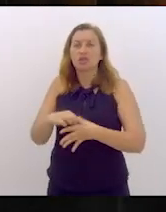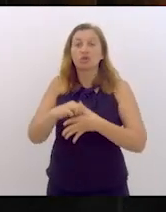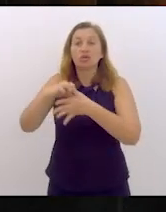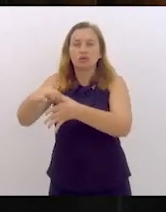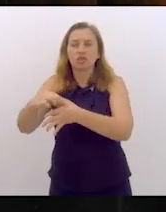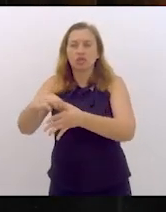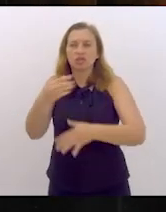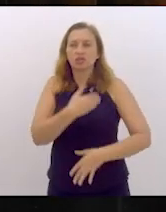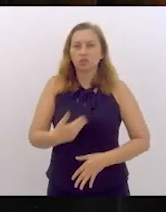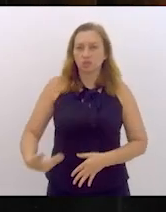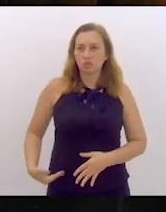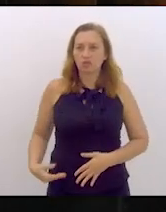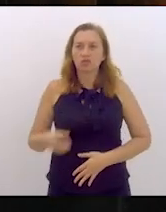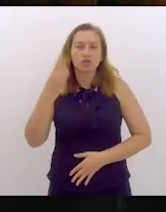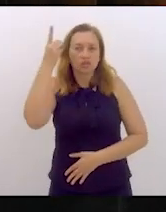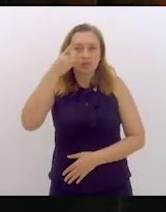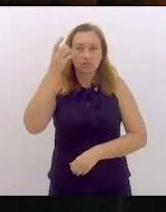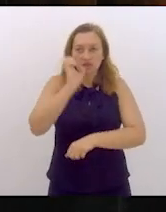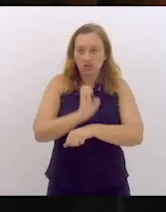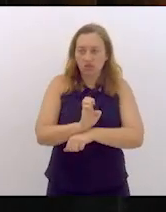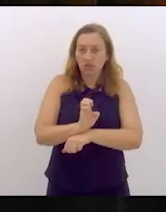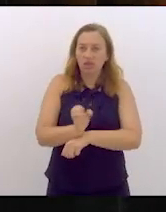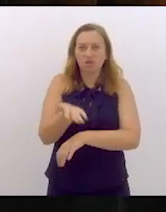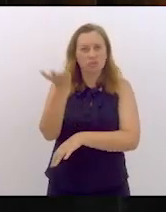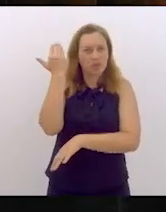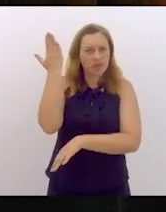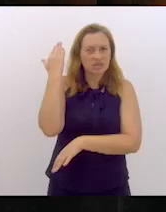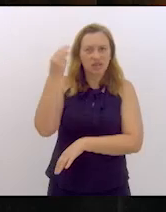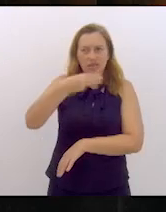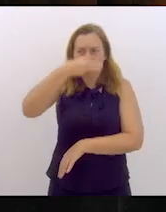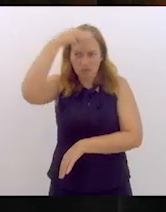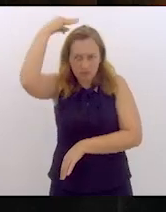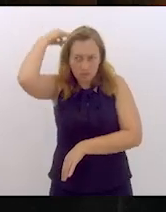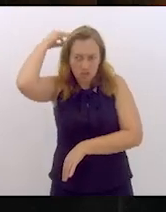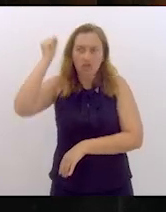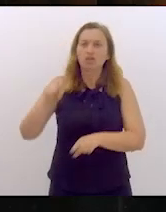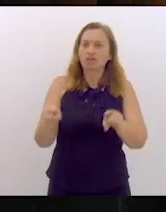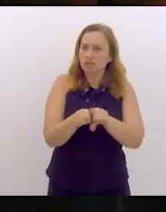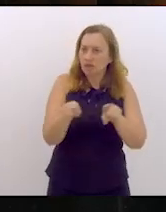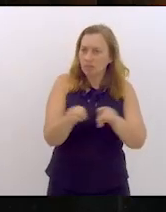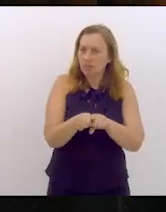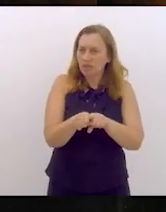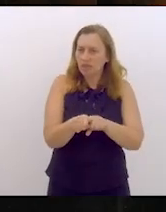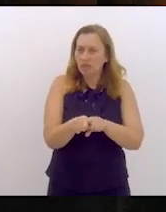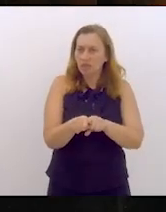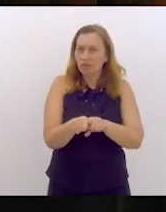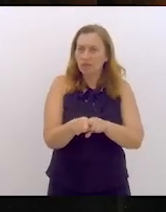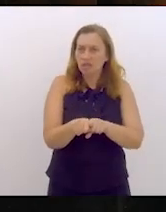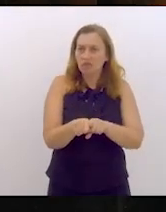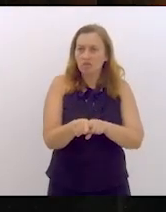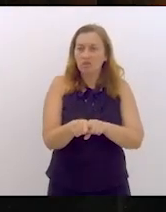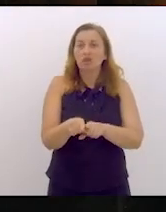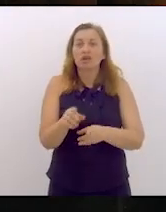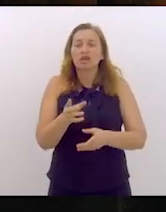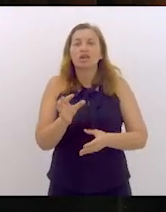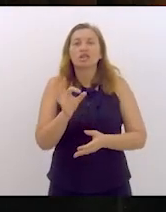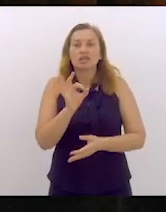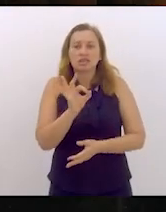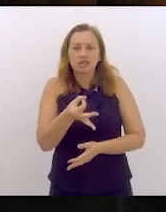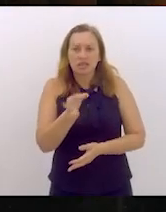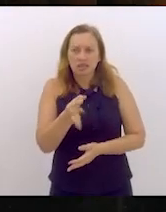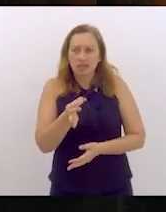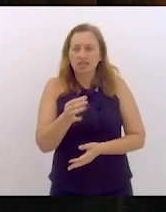líder do governo deputado estadual a época mas Pacheco também teria ouvido a mesma afirmação do